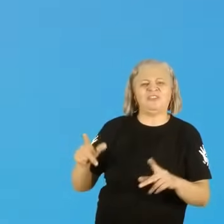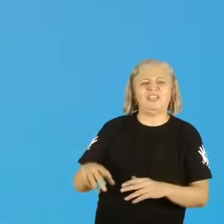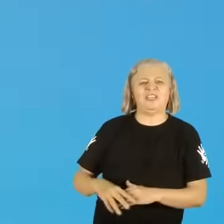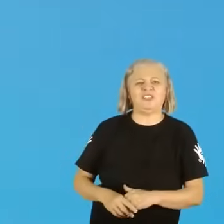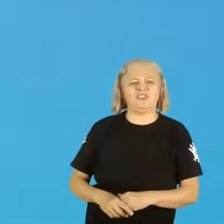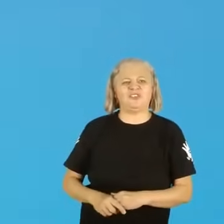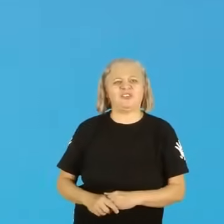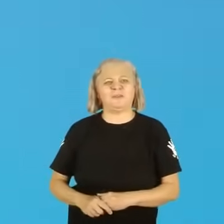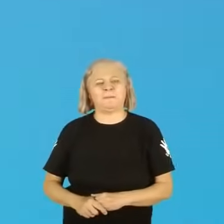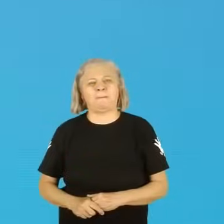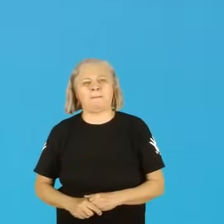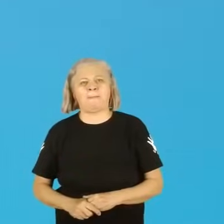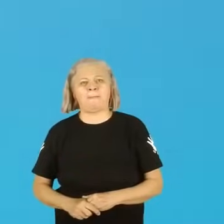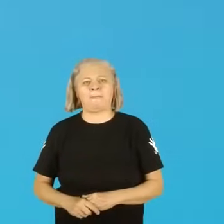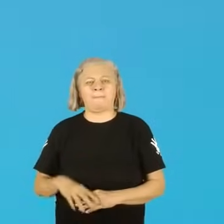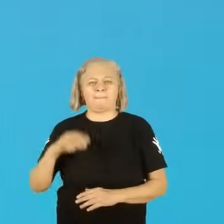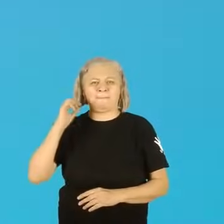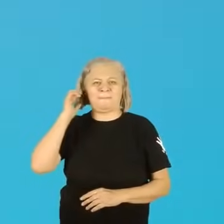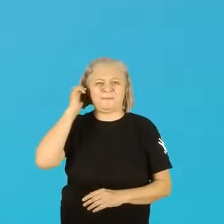Obrigado, irmão. É para acabar, né?